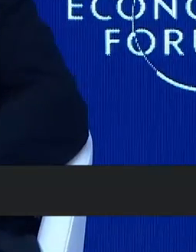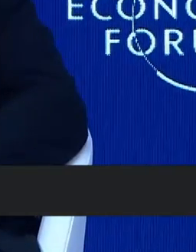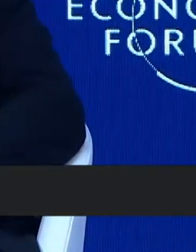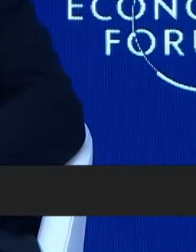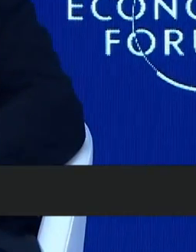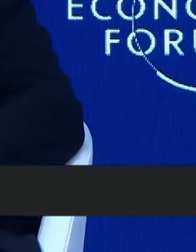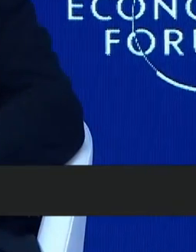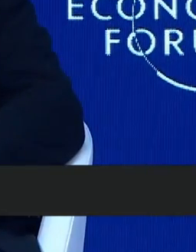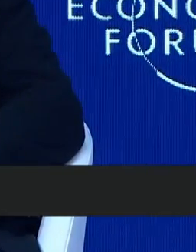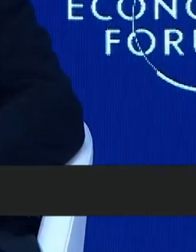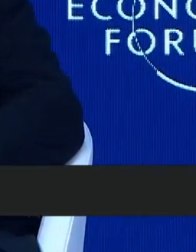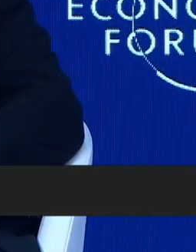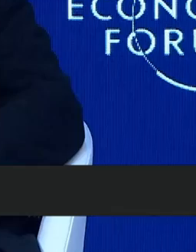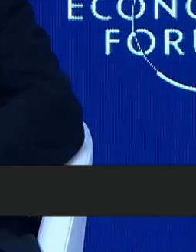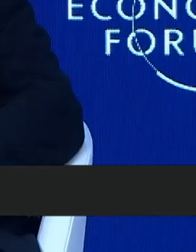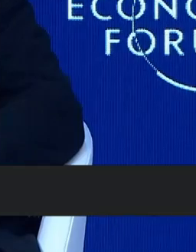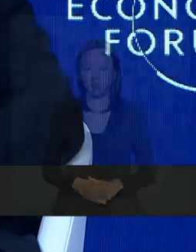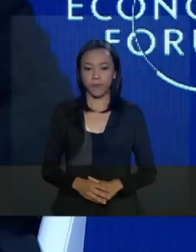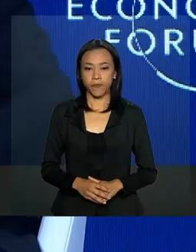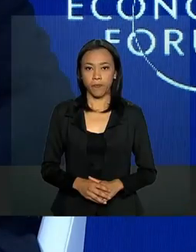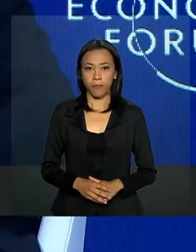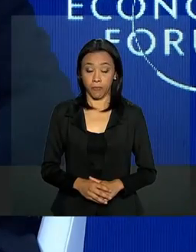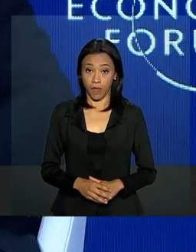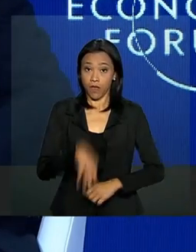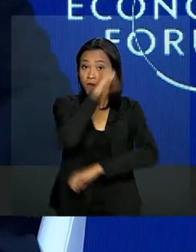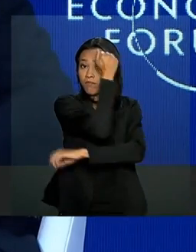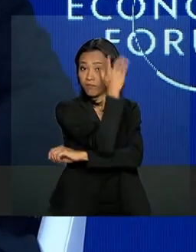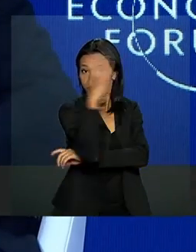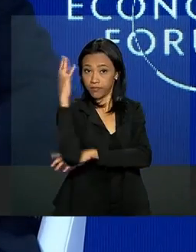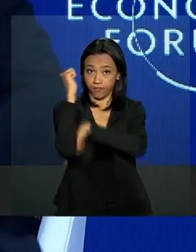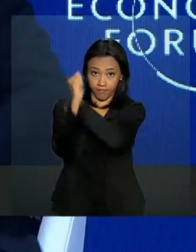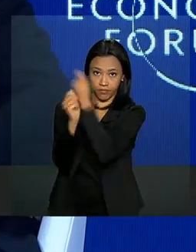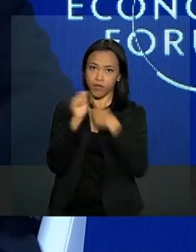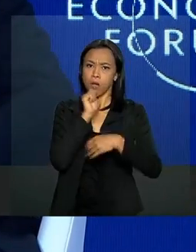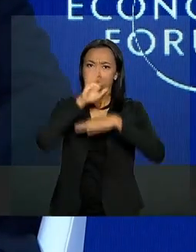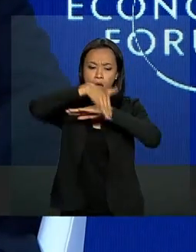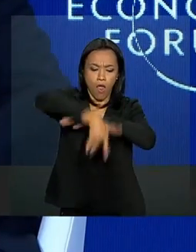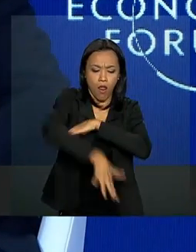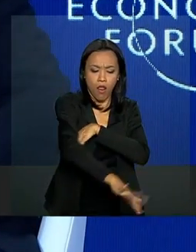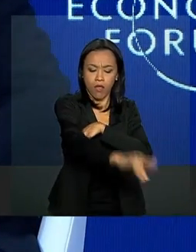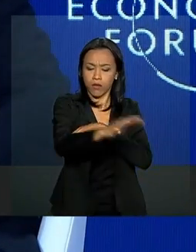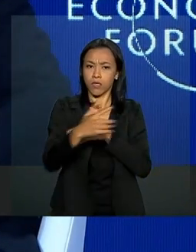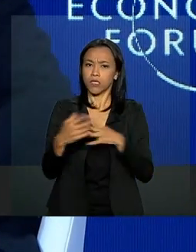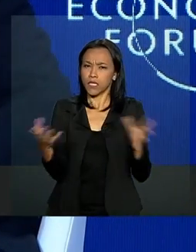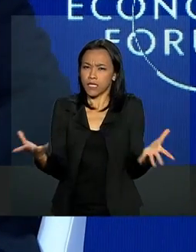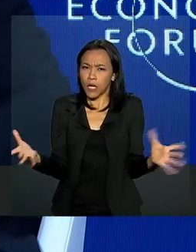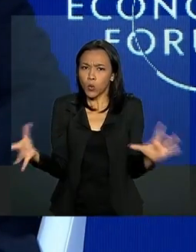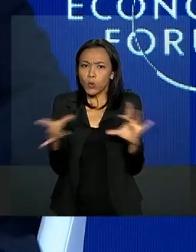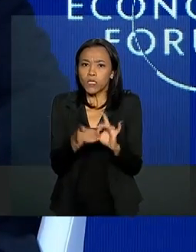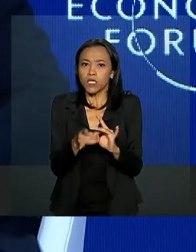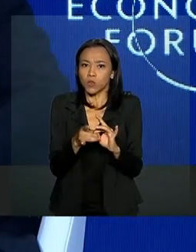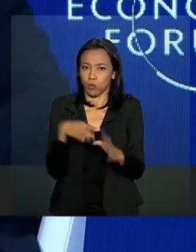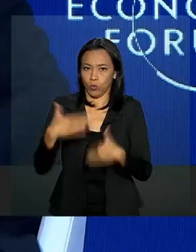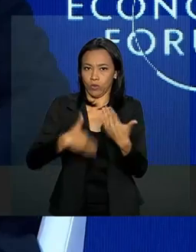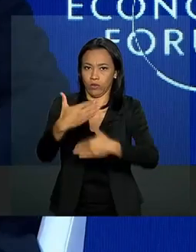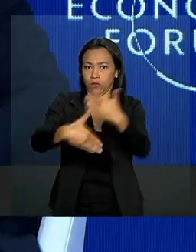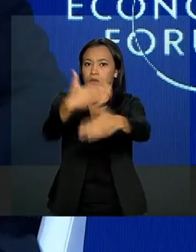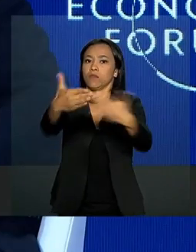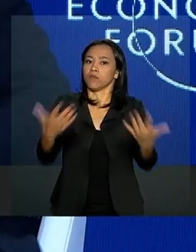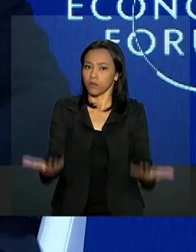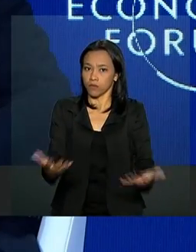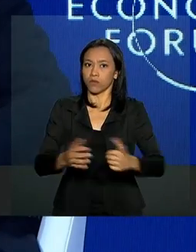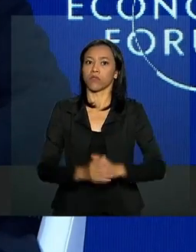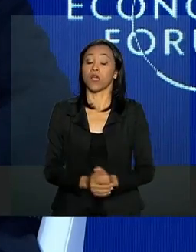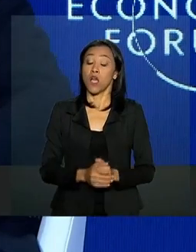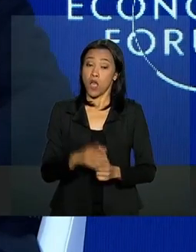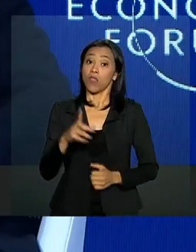O meio ambiente tem que estar casado com o desenvolvimento, nem para um lado, nem para outro. Nós temos